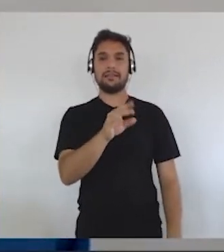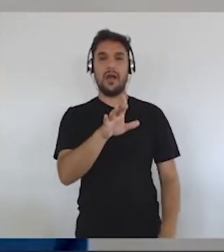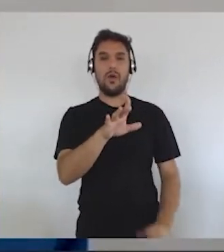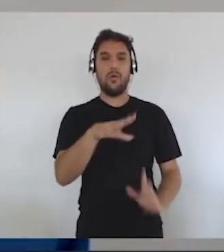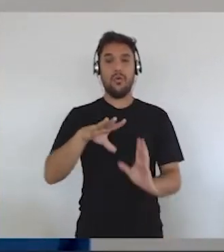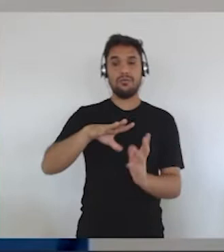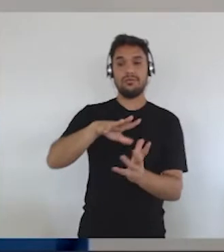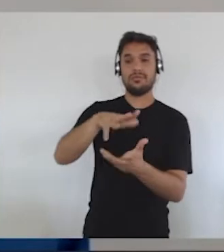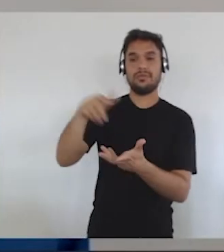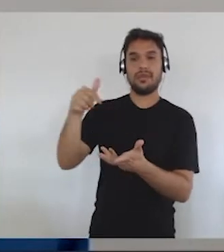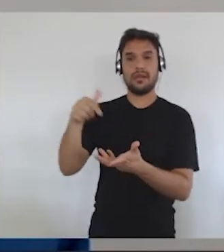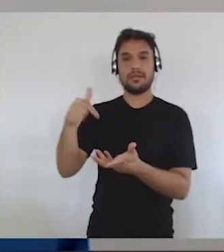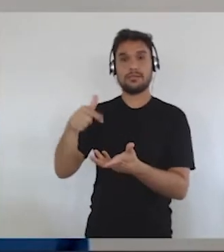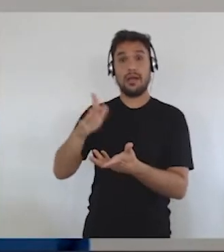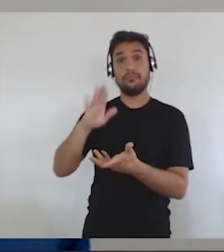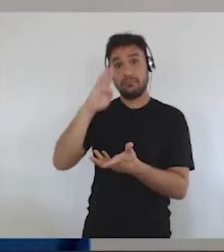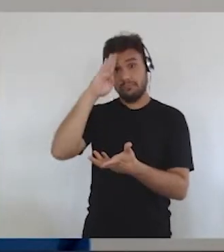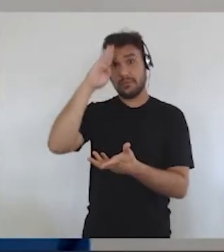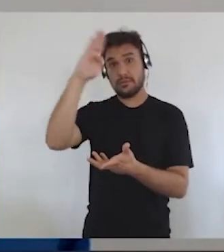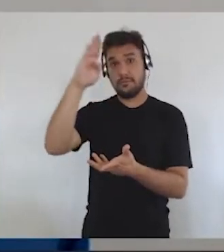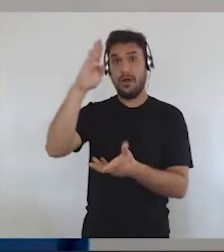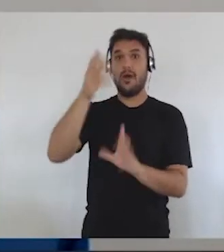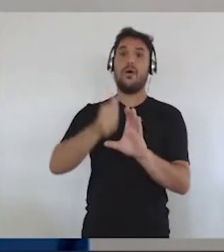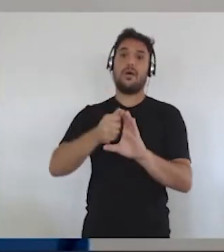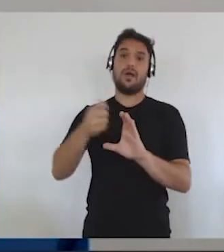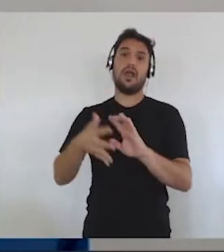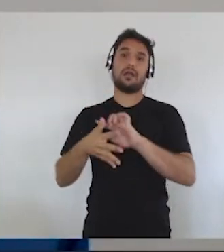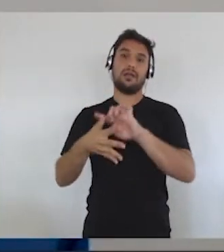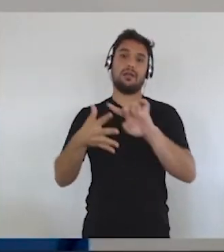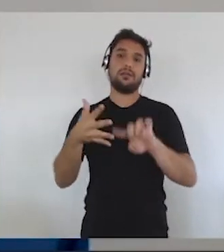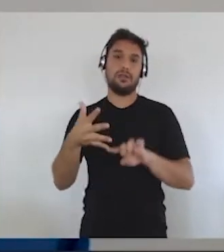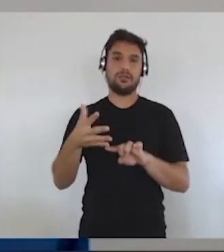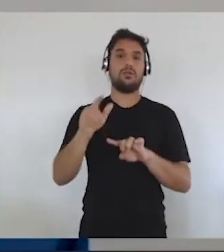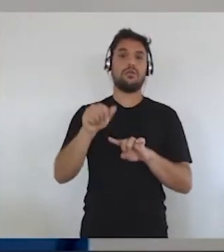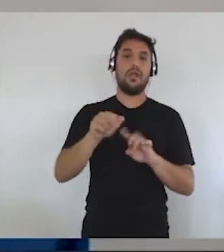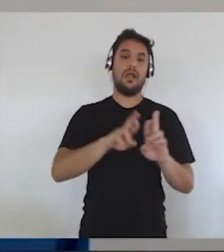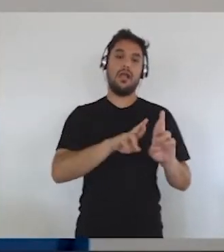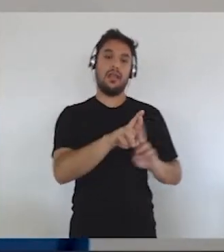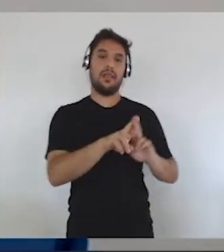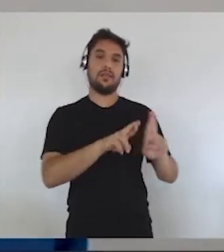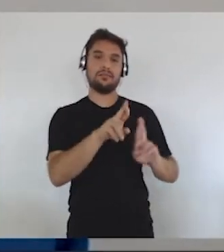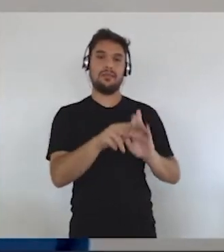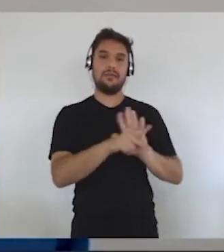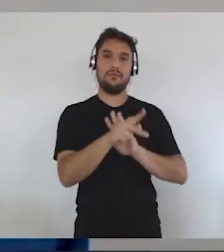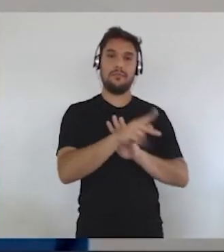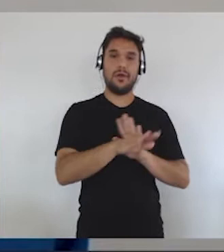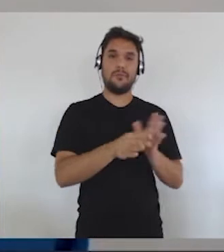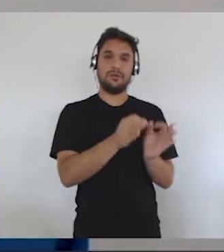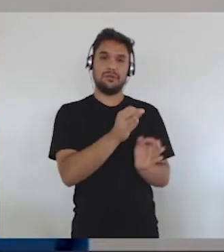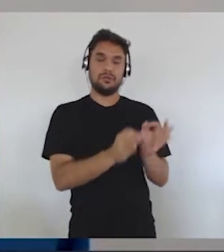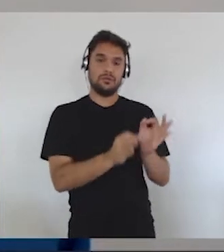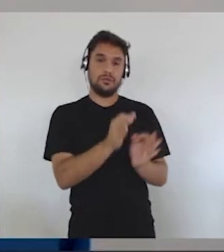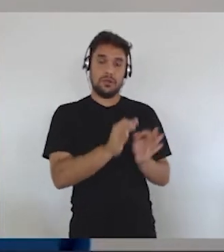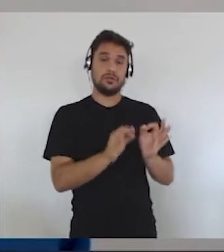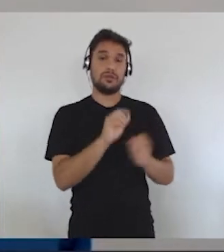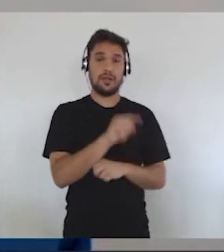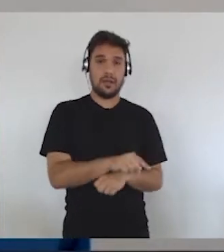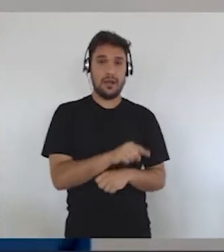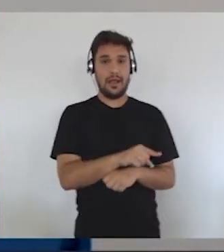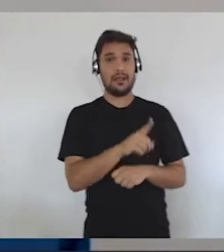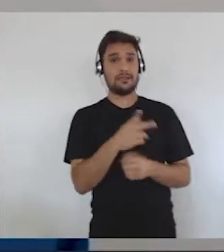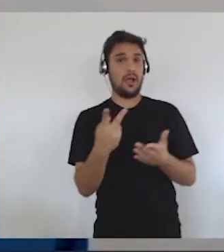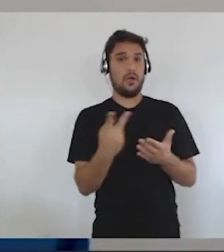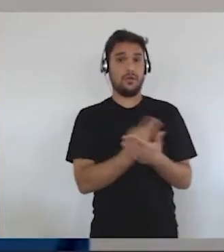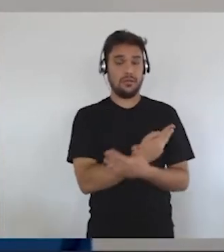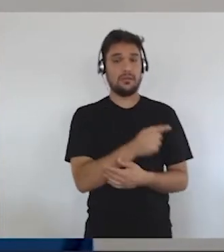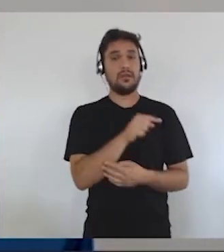internacionalidade, o aspecto principal. Né? São relações jurídicas que, tal qual acontece